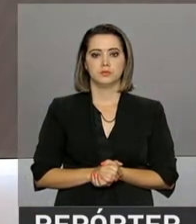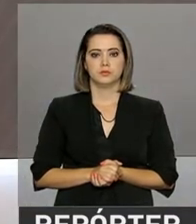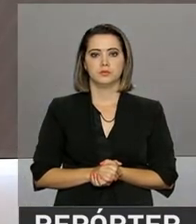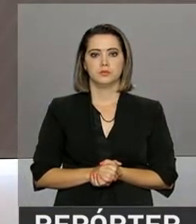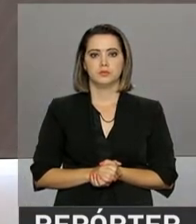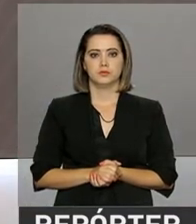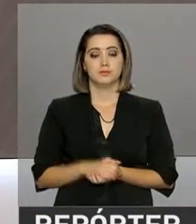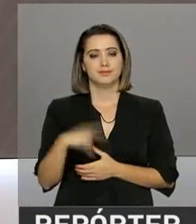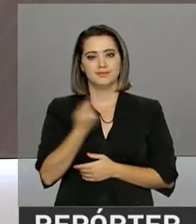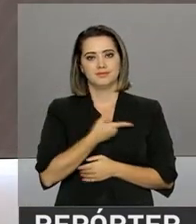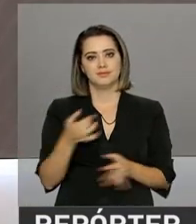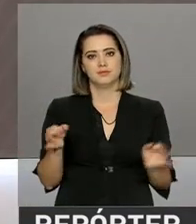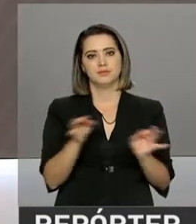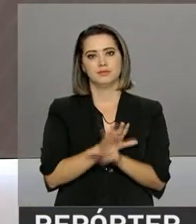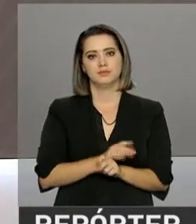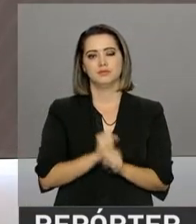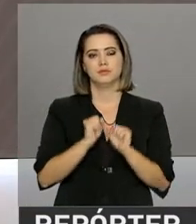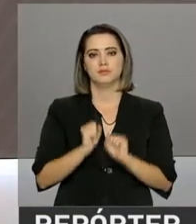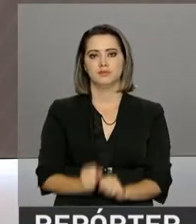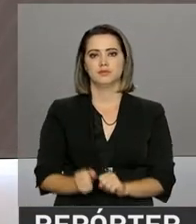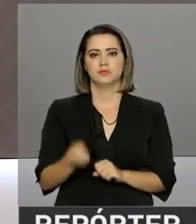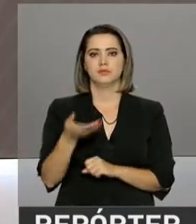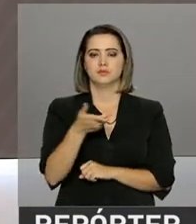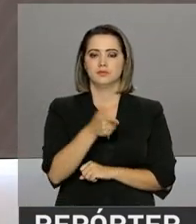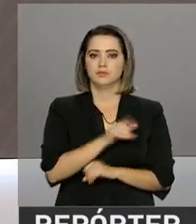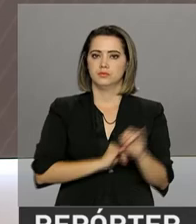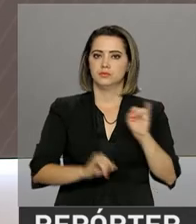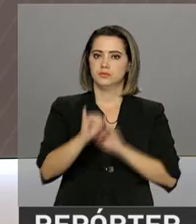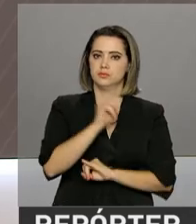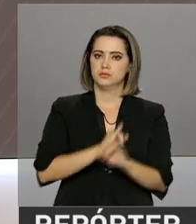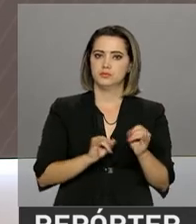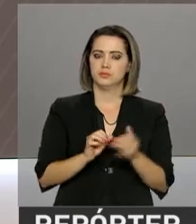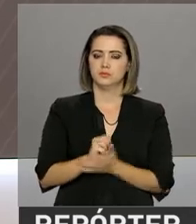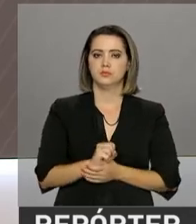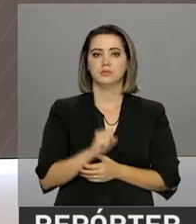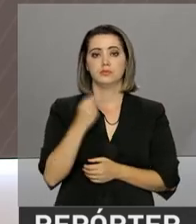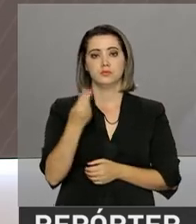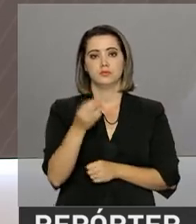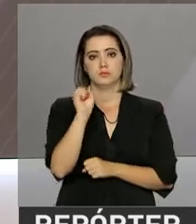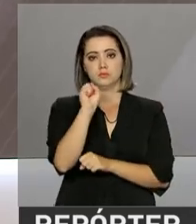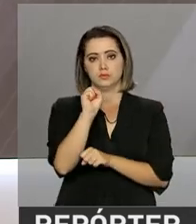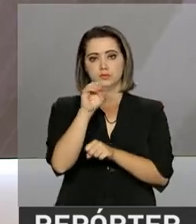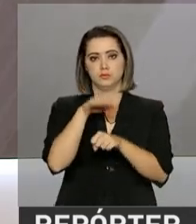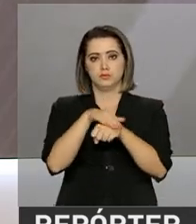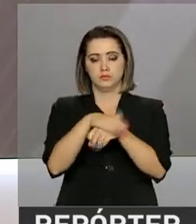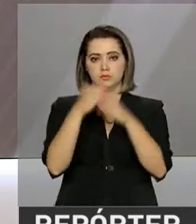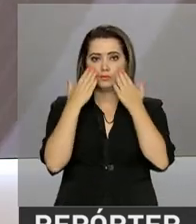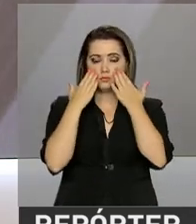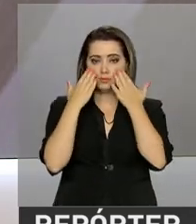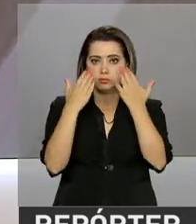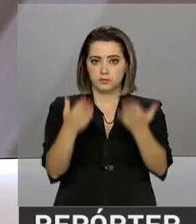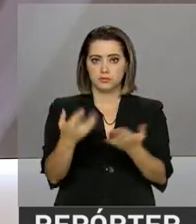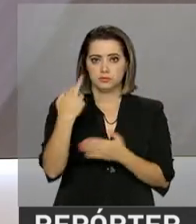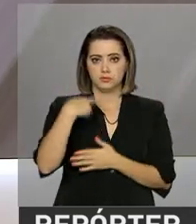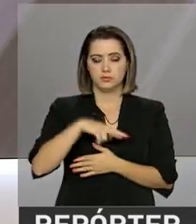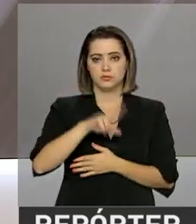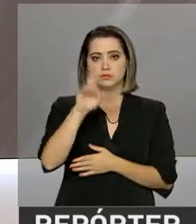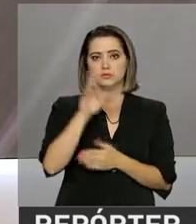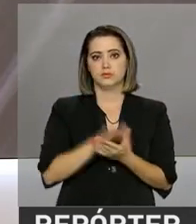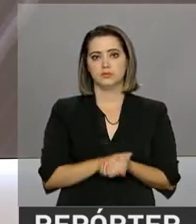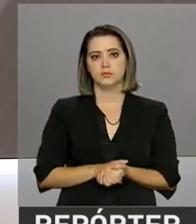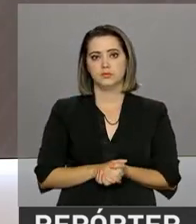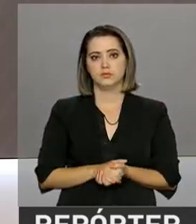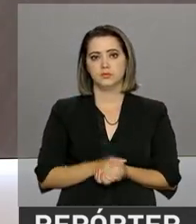nós ficamos por aqui podemos voltar a qualquer momento com mais informações ou às oito da noite na próxima edição do repórter